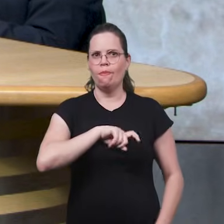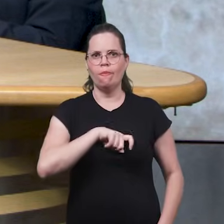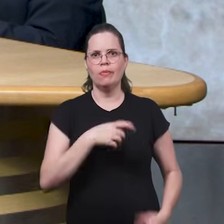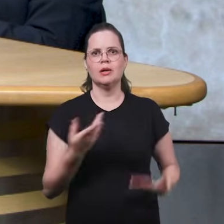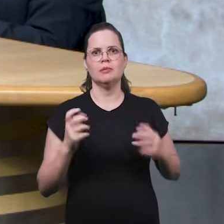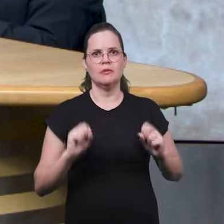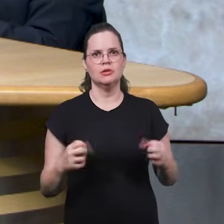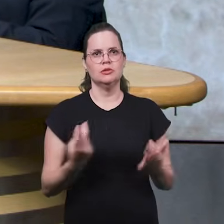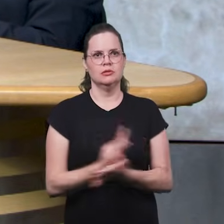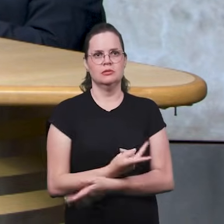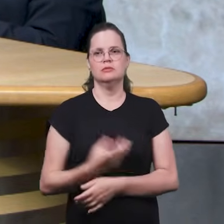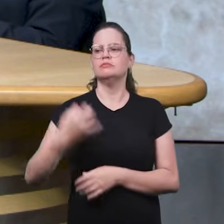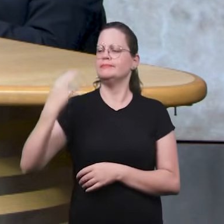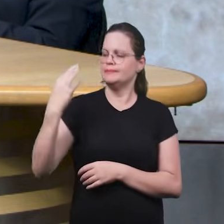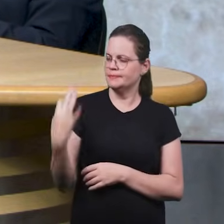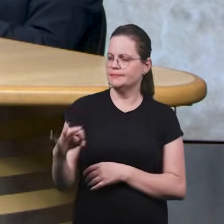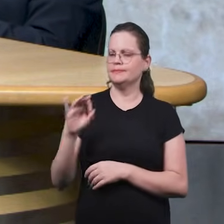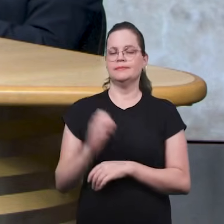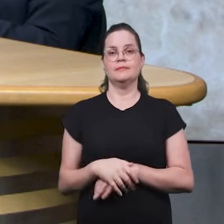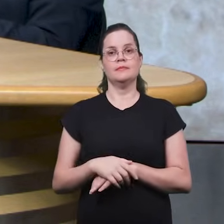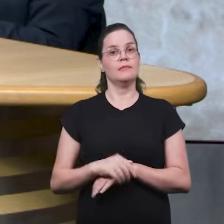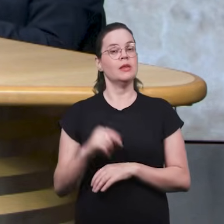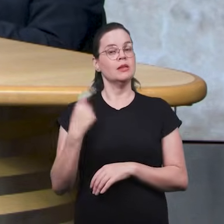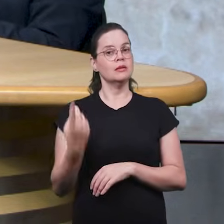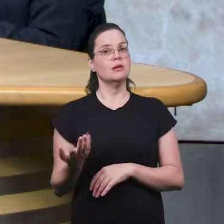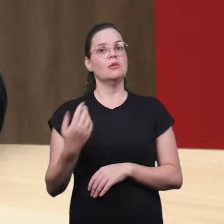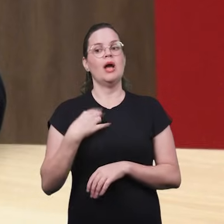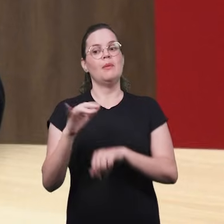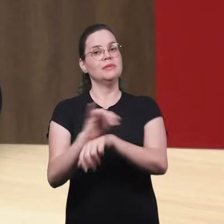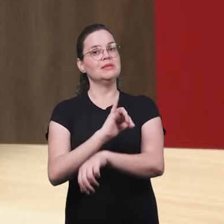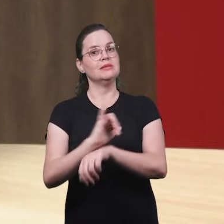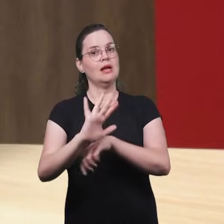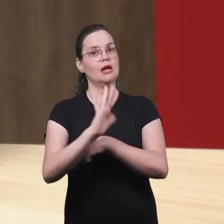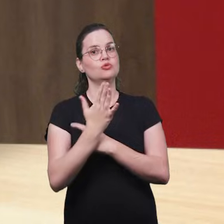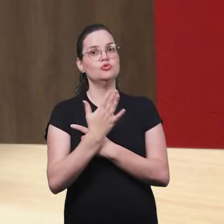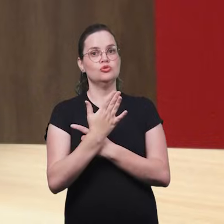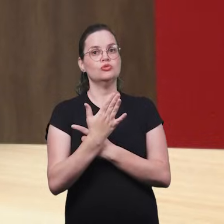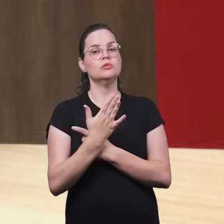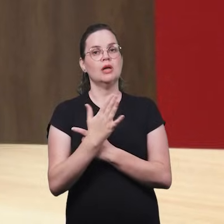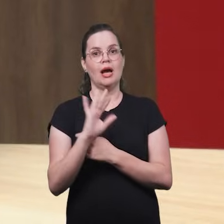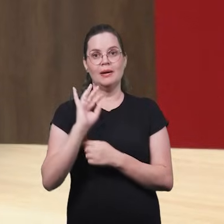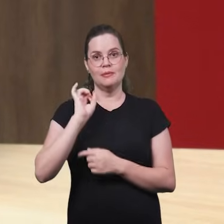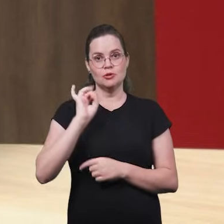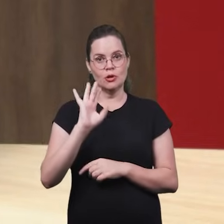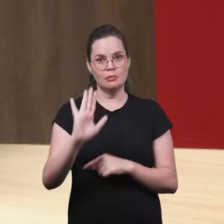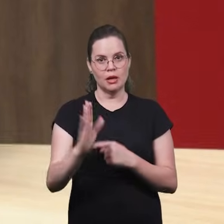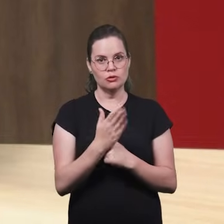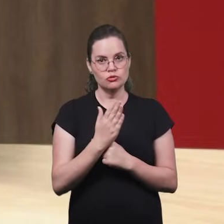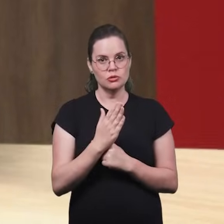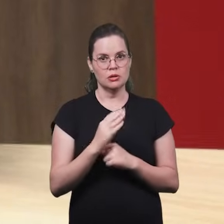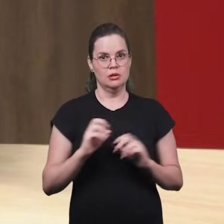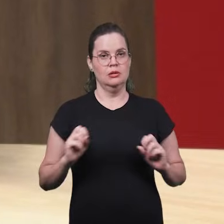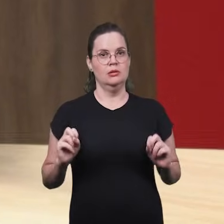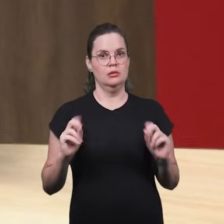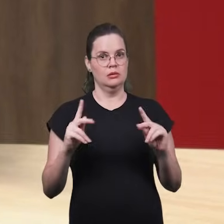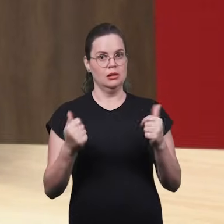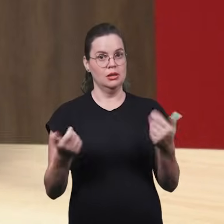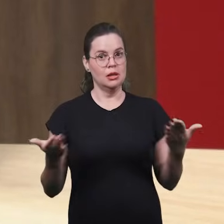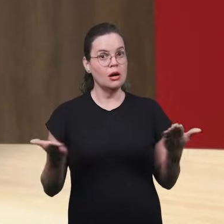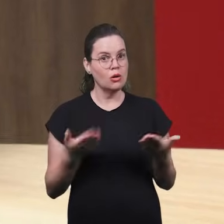maliciosas, exatamente. Então, é uma ferramenta de ajuda, e aqui eu vou quebrar um paradigma,